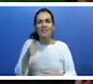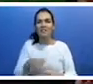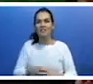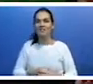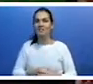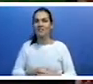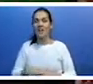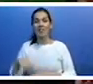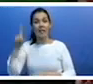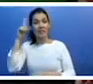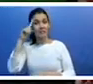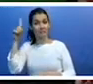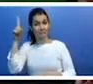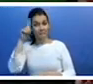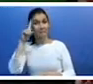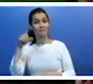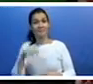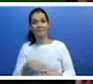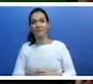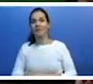as datas, tá? De